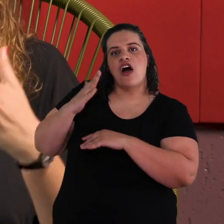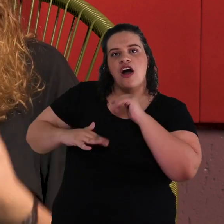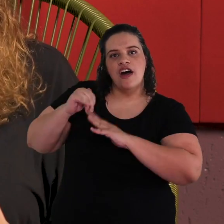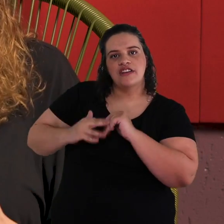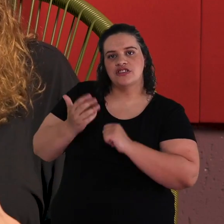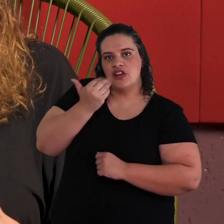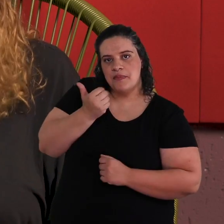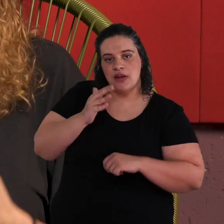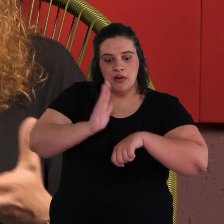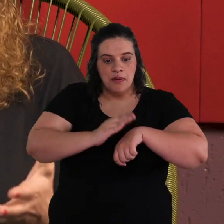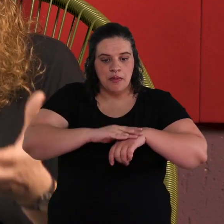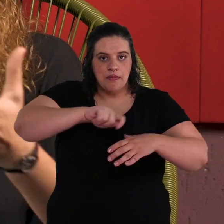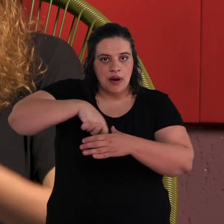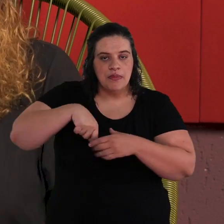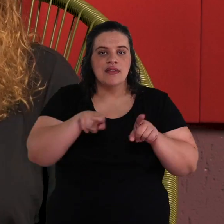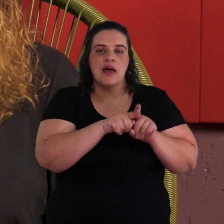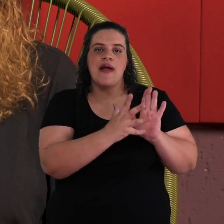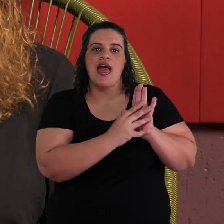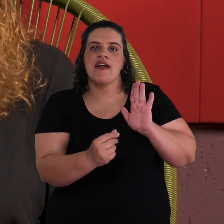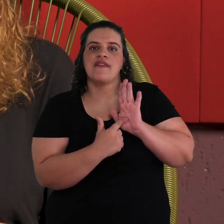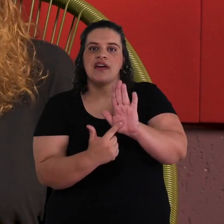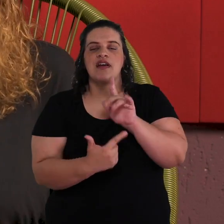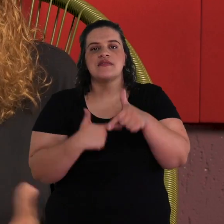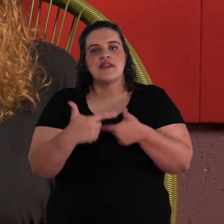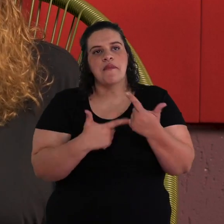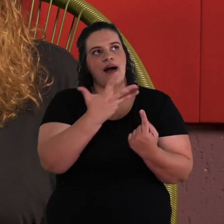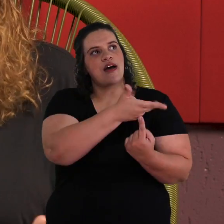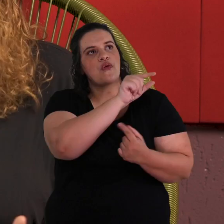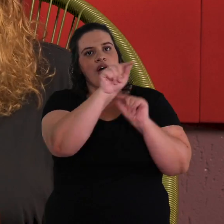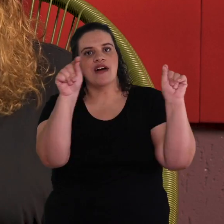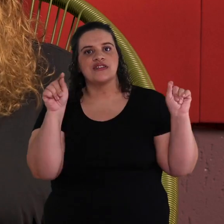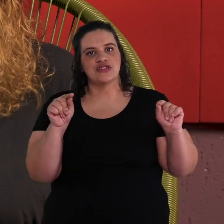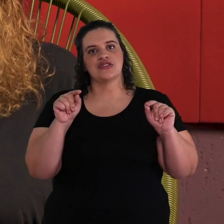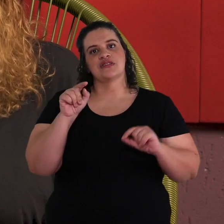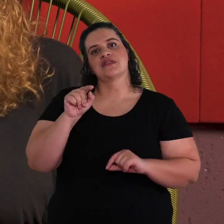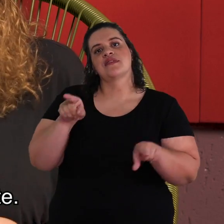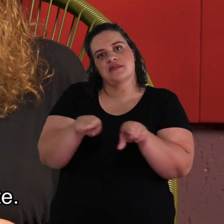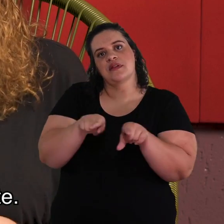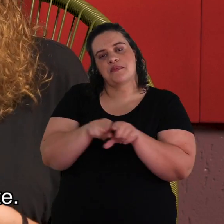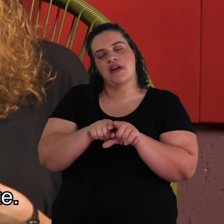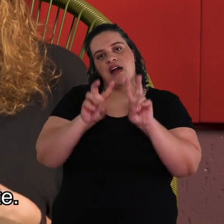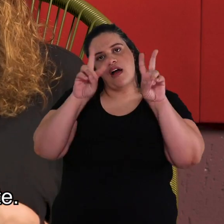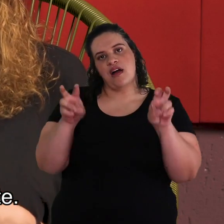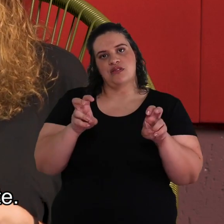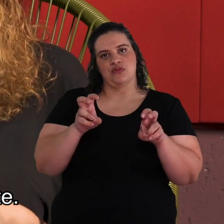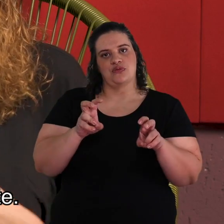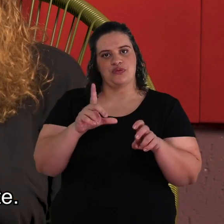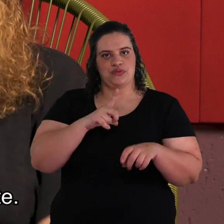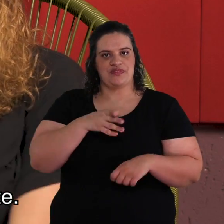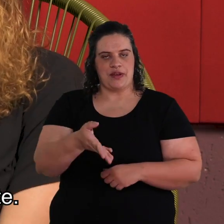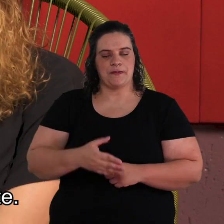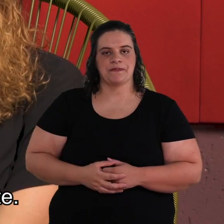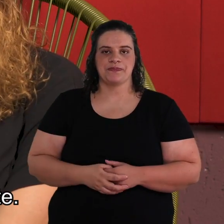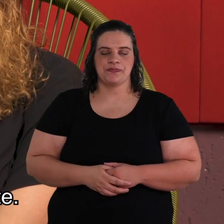o preparo em si e também referências, por exemplo, de trabalhos de artista que também